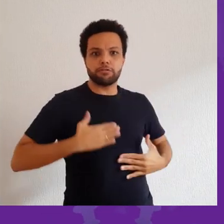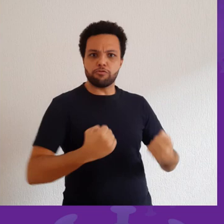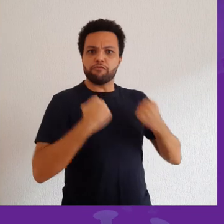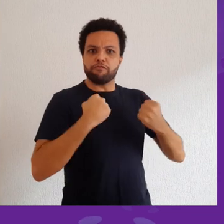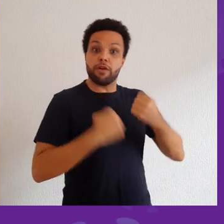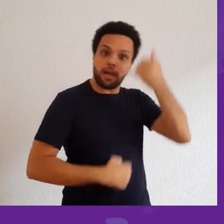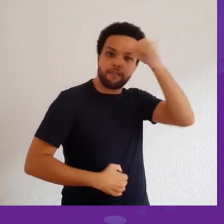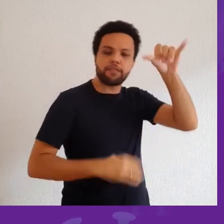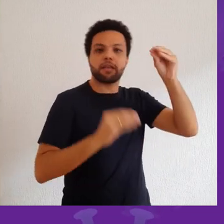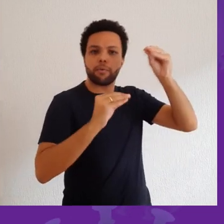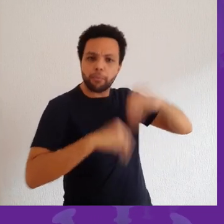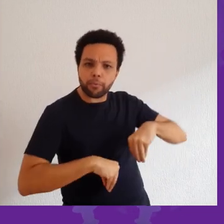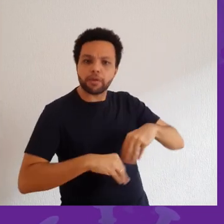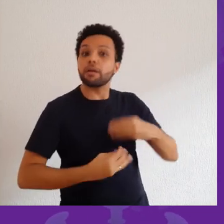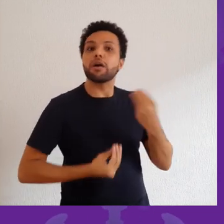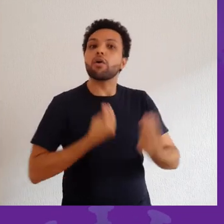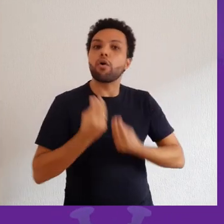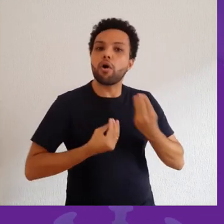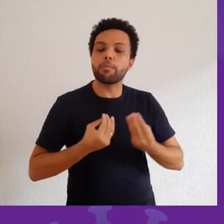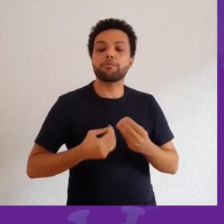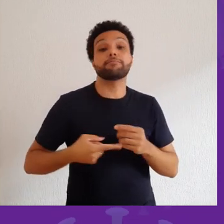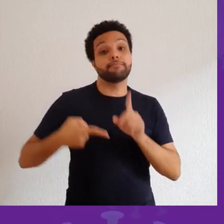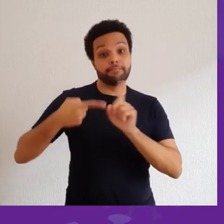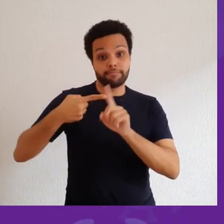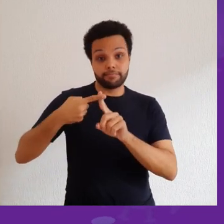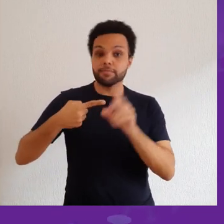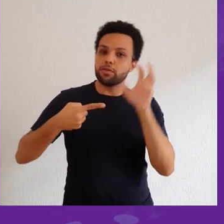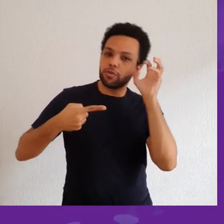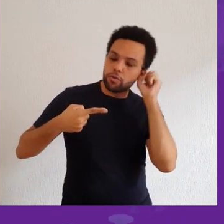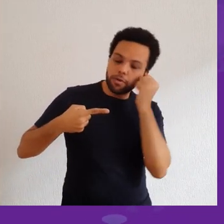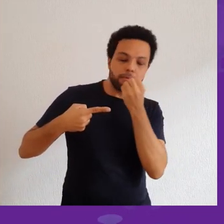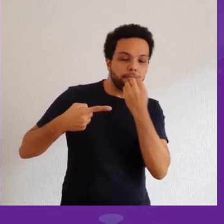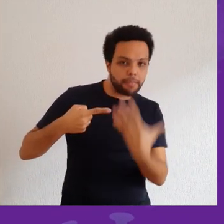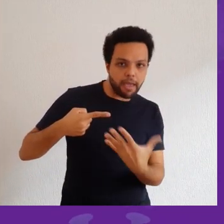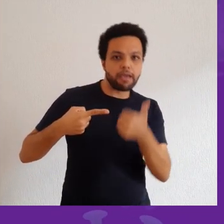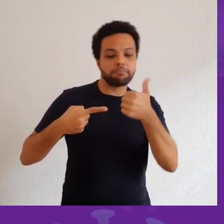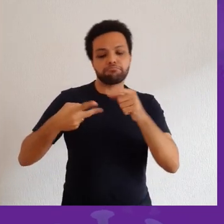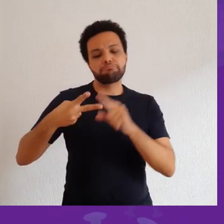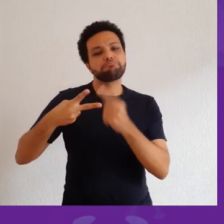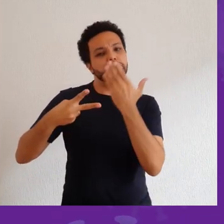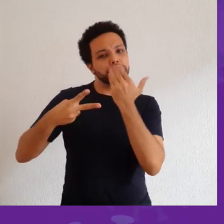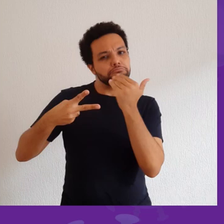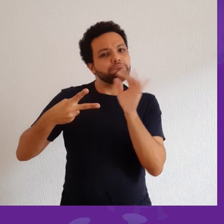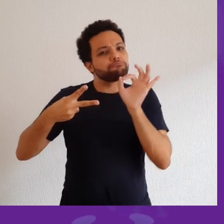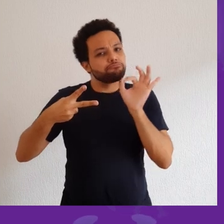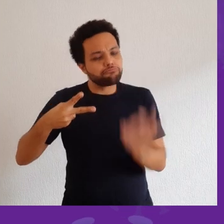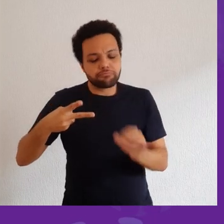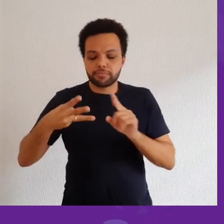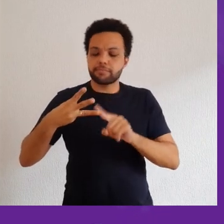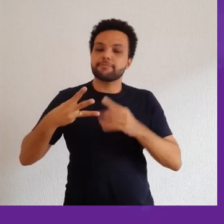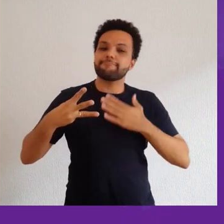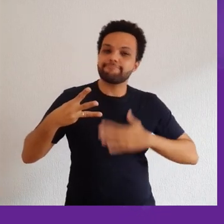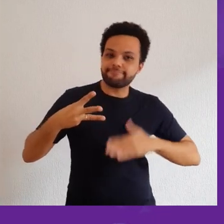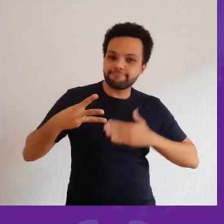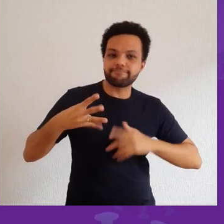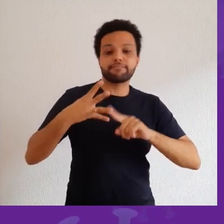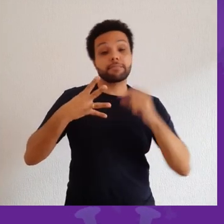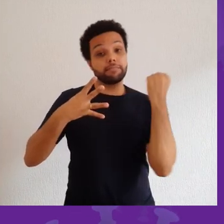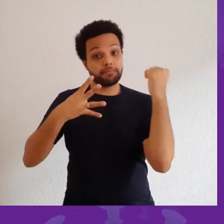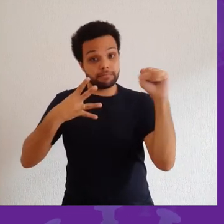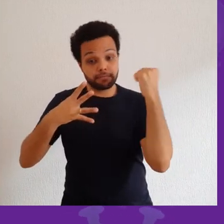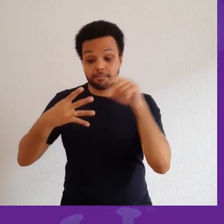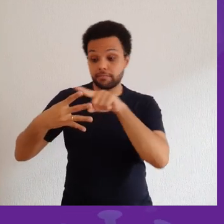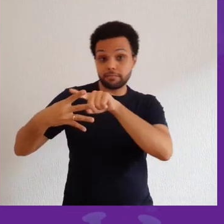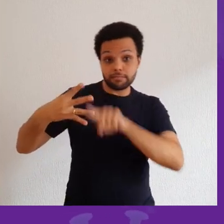bem, se a pessoa dormir bem, se a pessoa tiver uma alimentação adequada, tranquilidade,